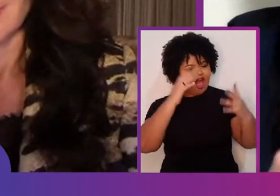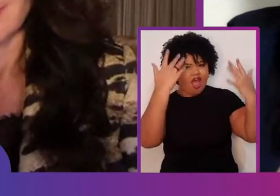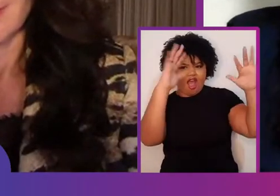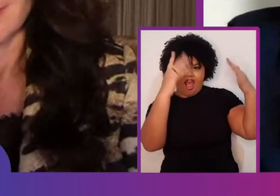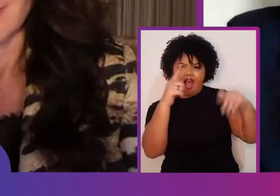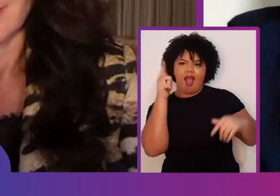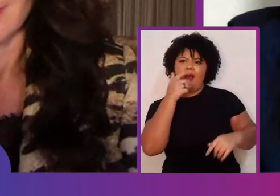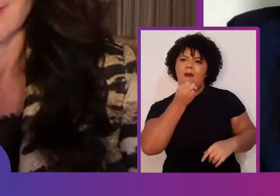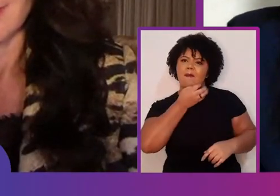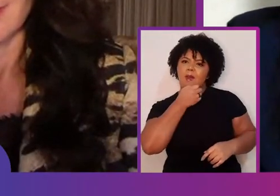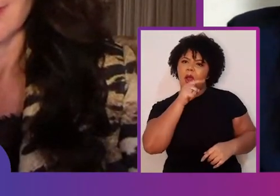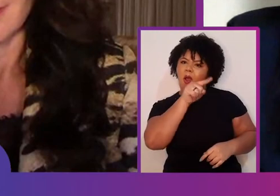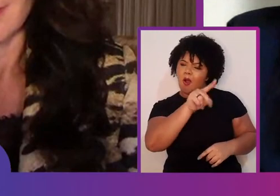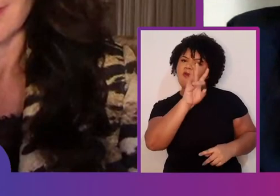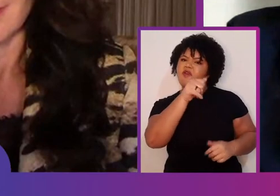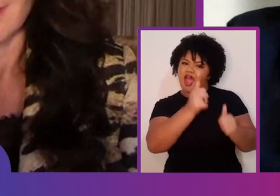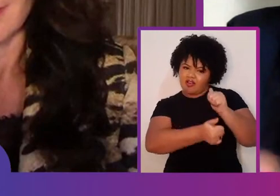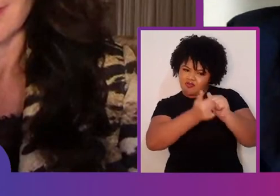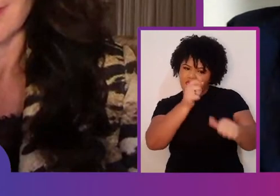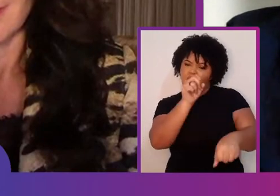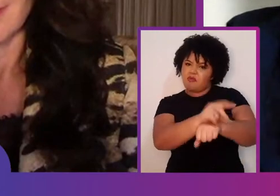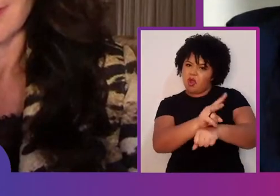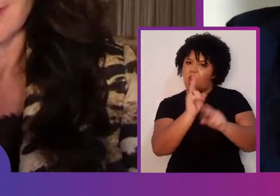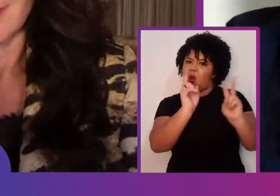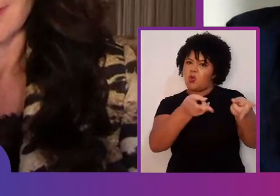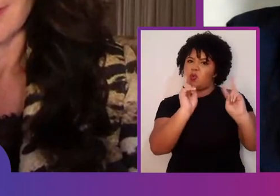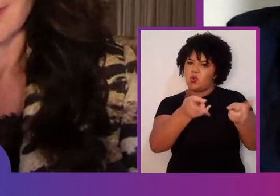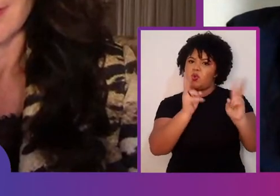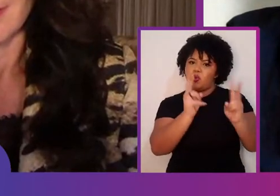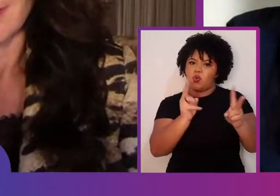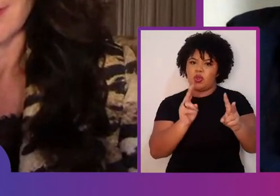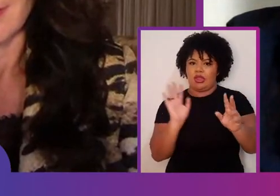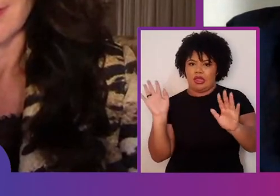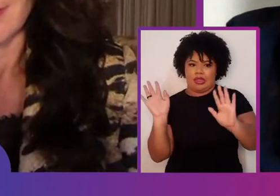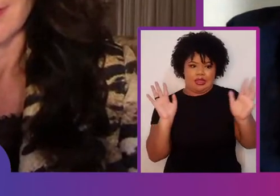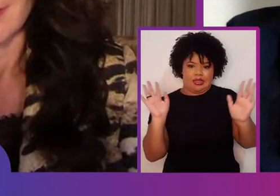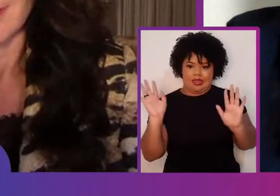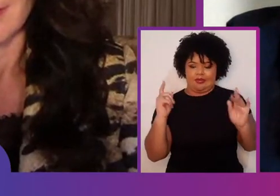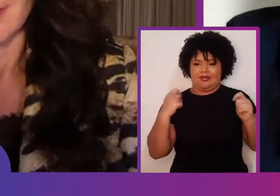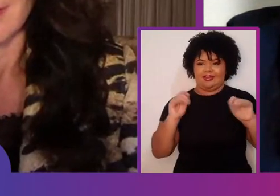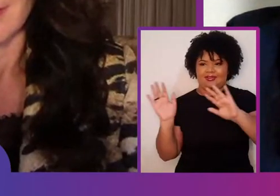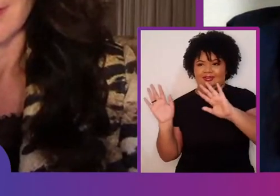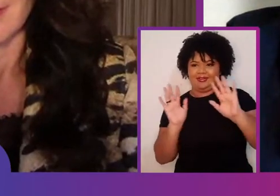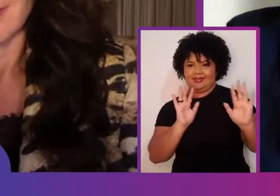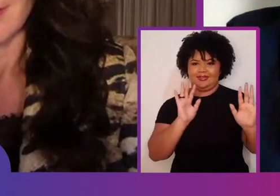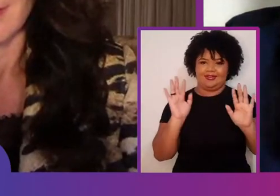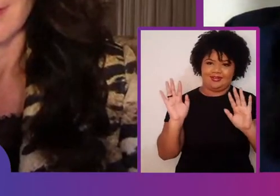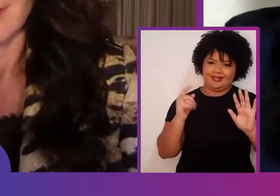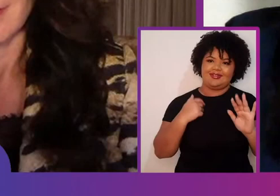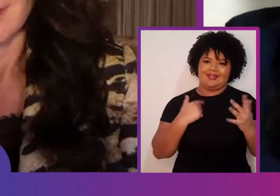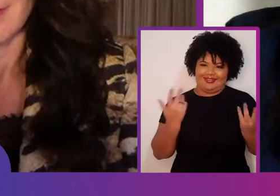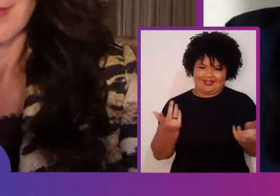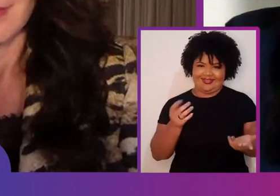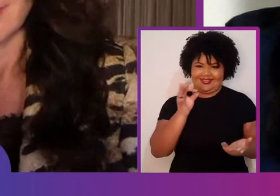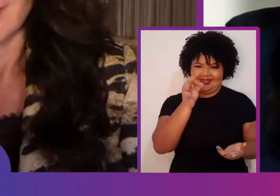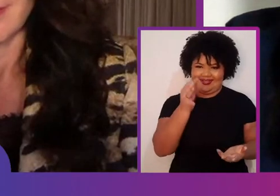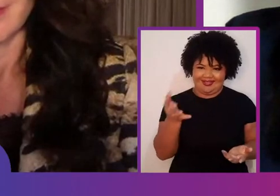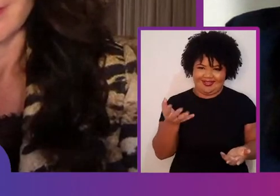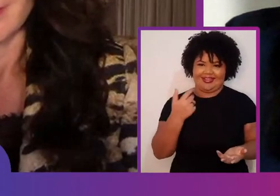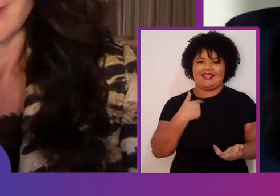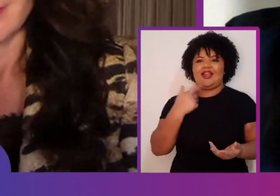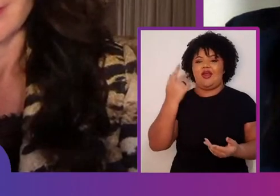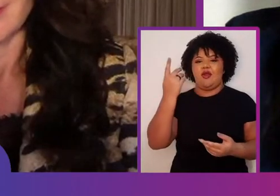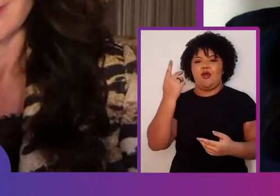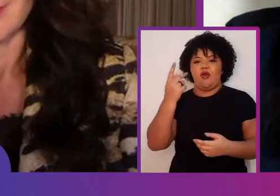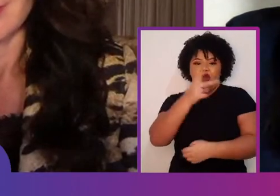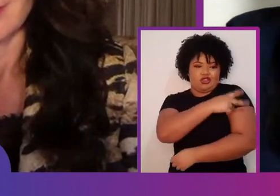vai voltar a jogar se você continuar assim. Quer dizer, o máximo que eu te dou é convidar você para jogar de novo, te escalar de novo se você